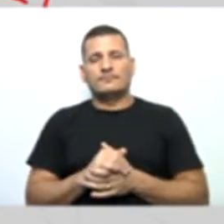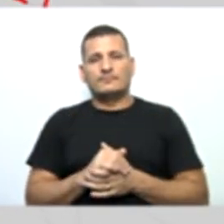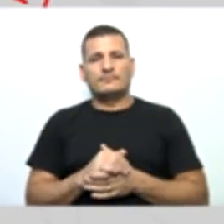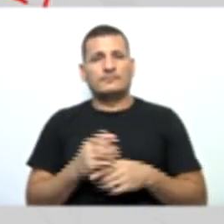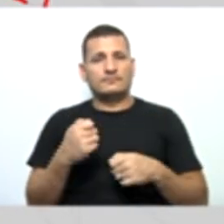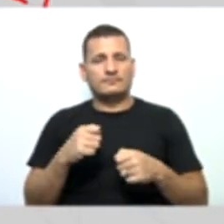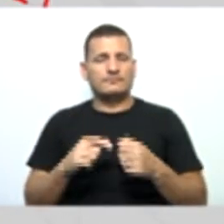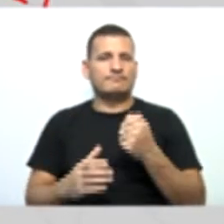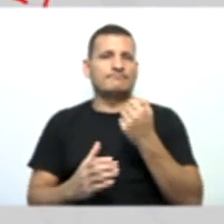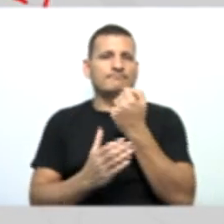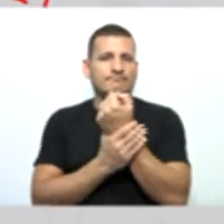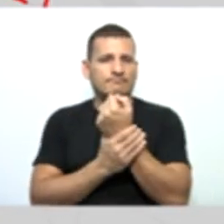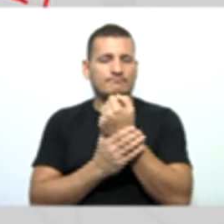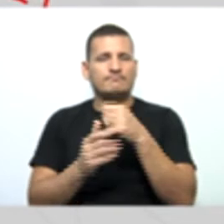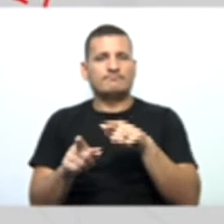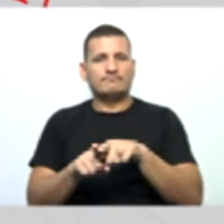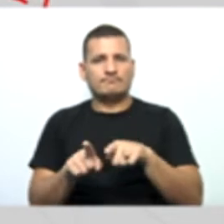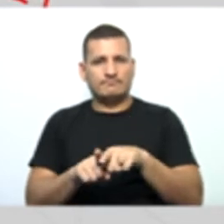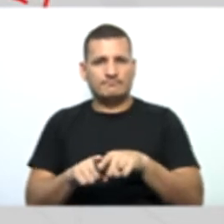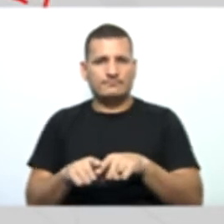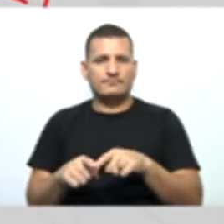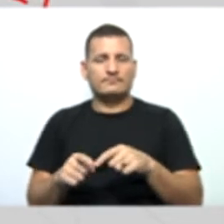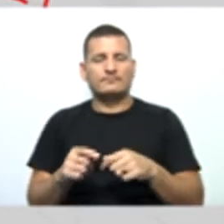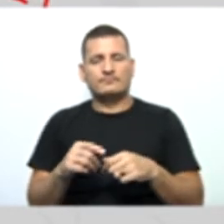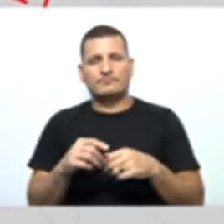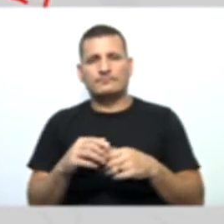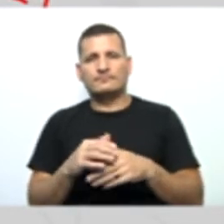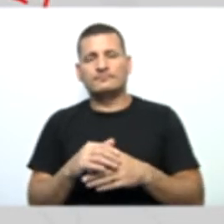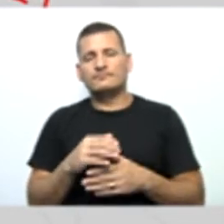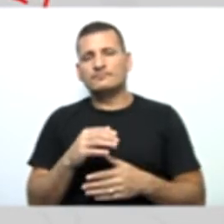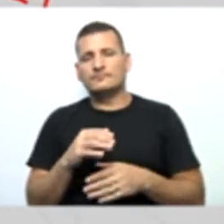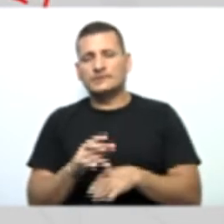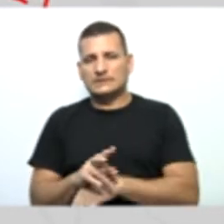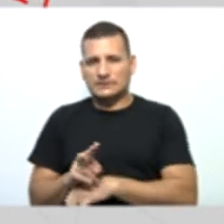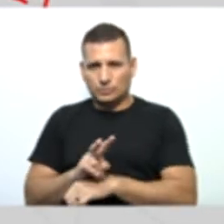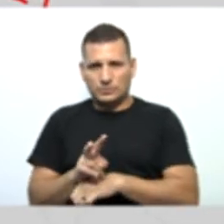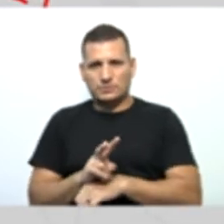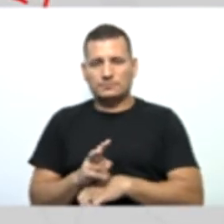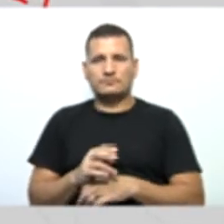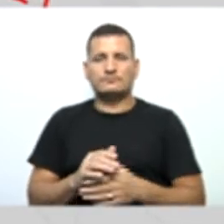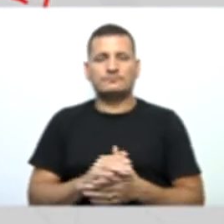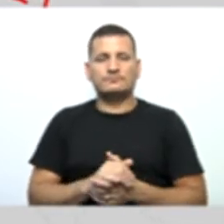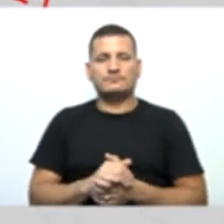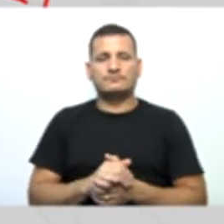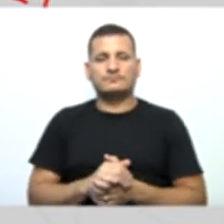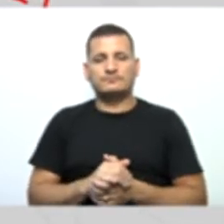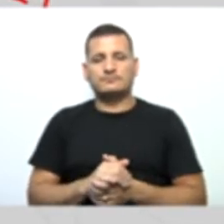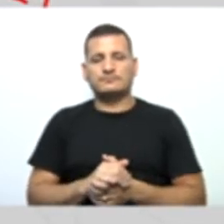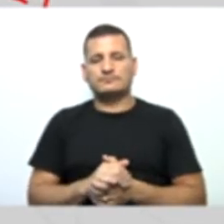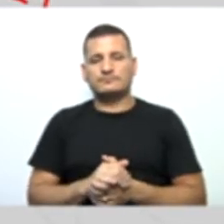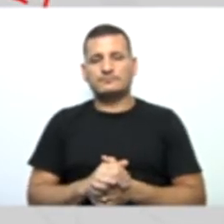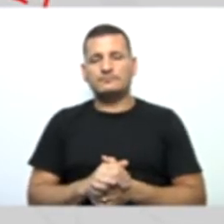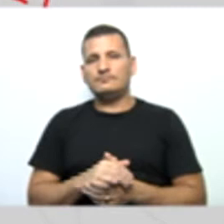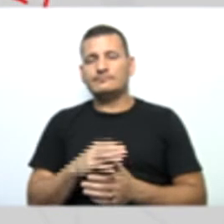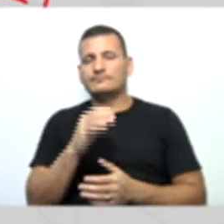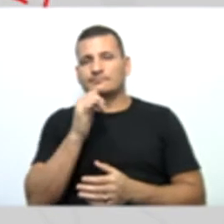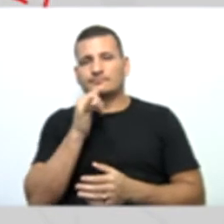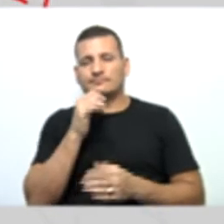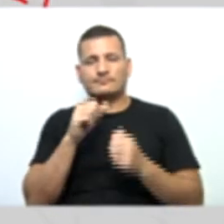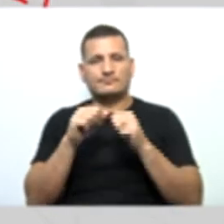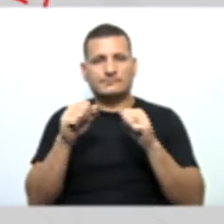ser seguro, né, professor? Não adianta nada o sistema atender a situação, né? Ele ver lá os processos de